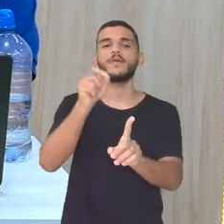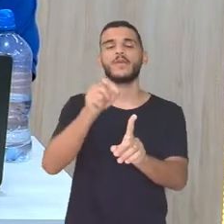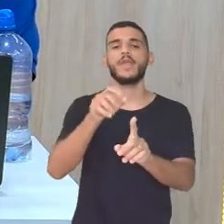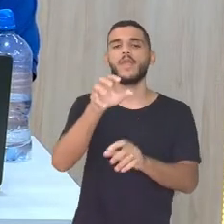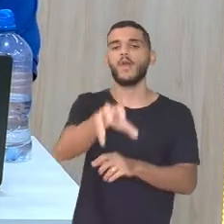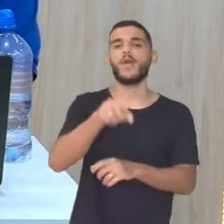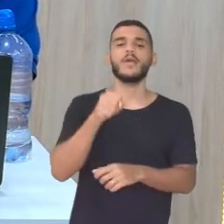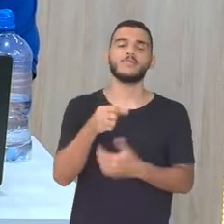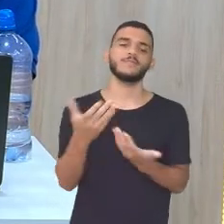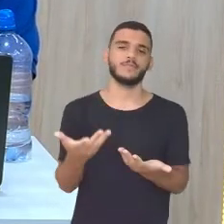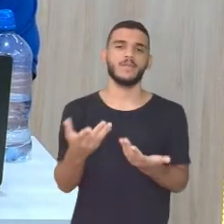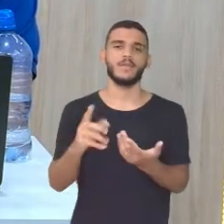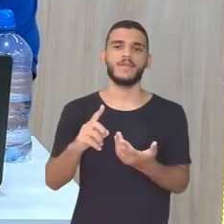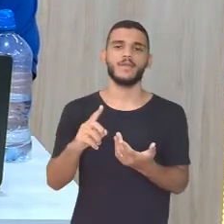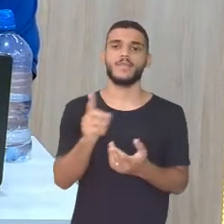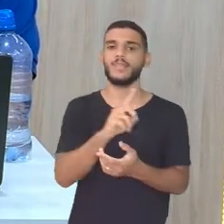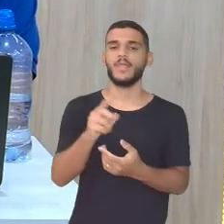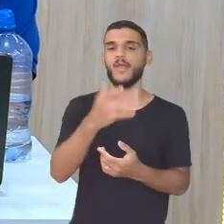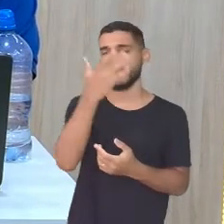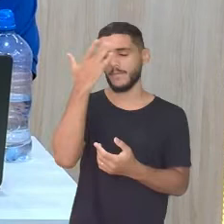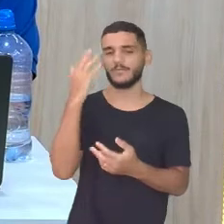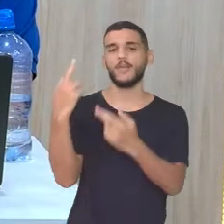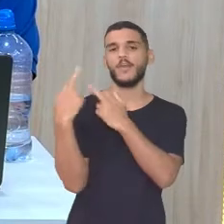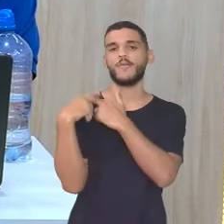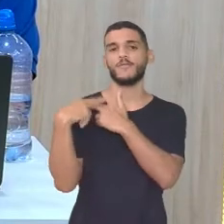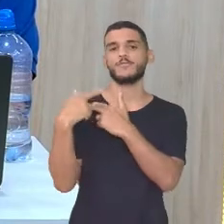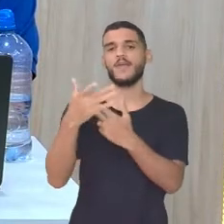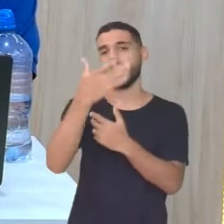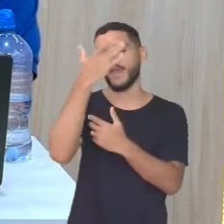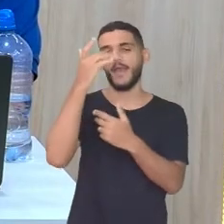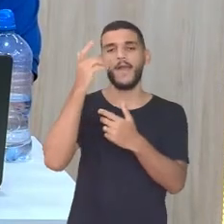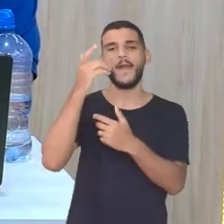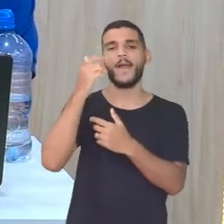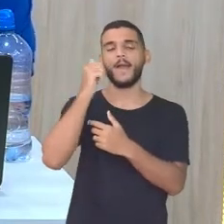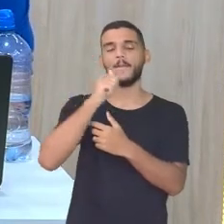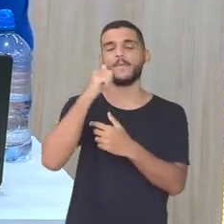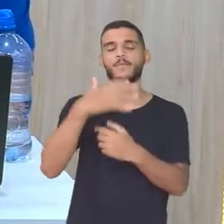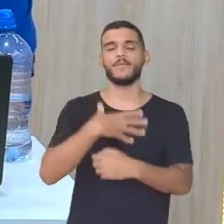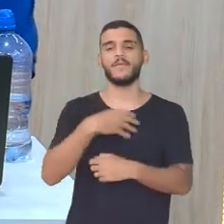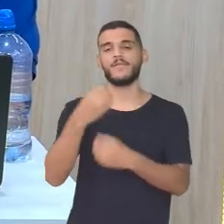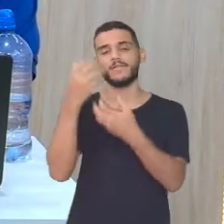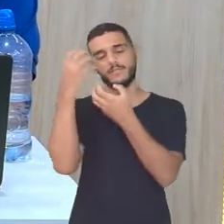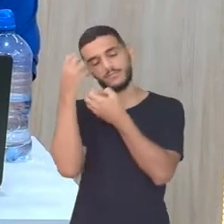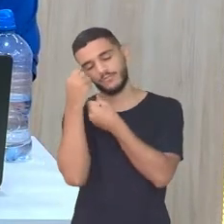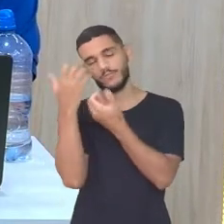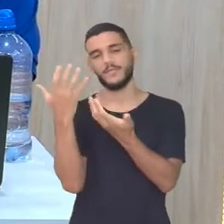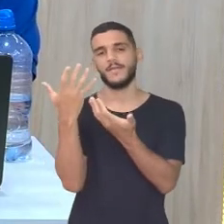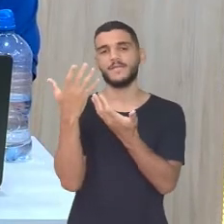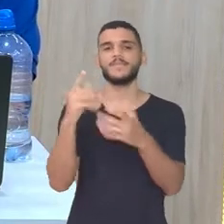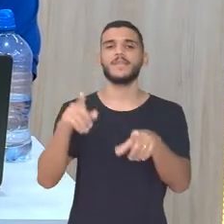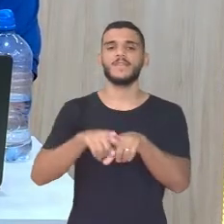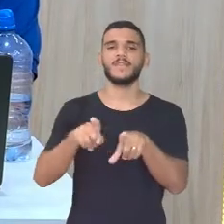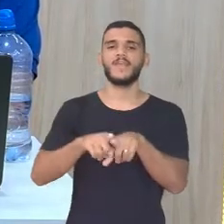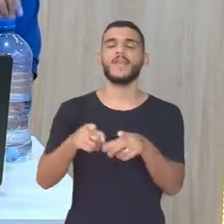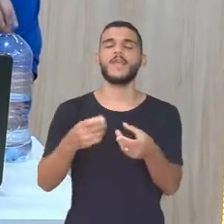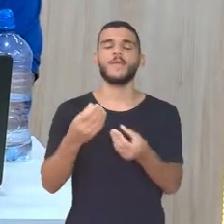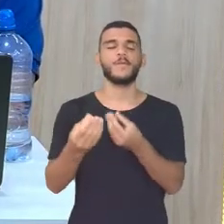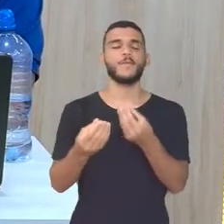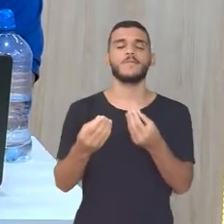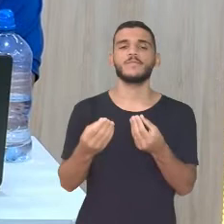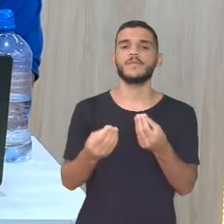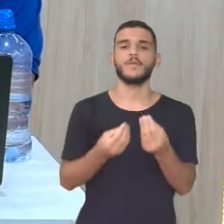desse sono e não os que colocam para dormir. É verdade. E aí a gente vê que ela vai explorando alguns desses lugares comuns,